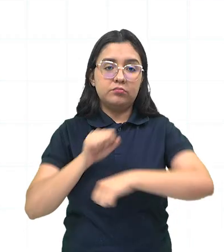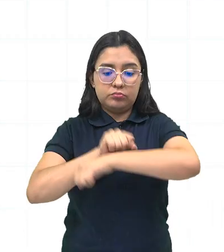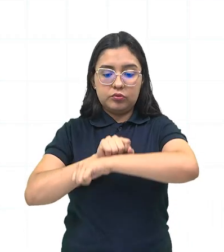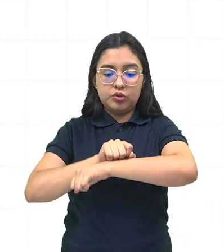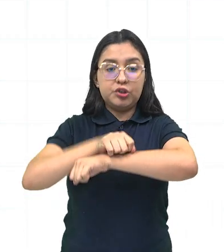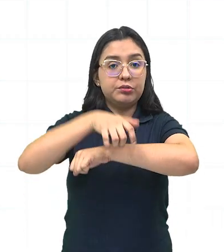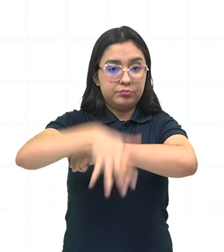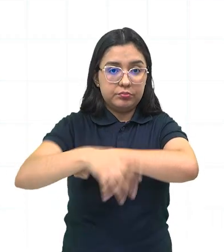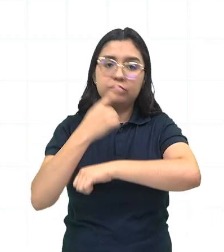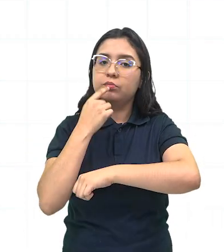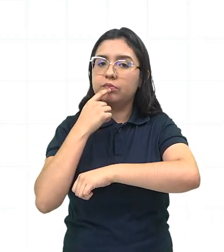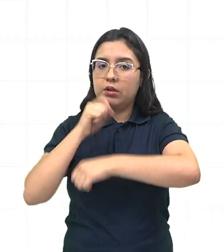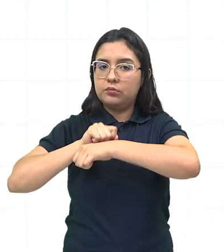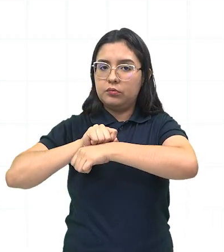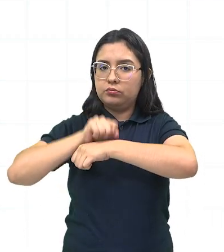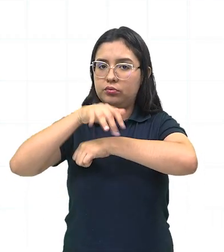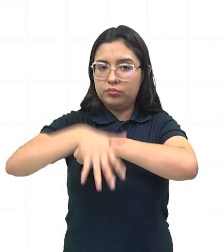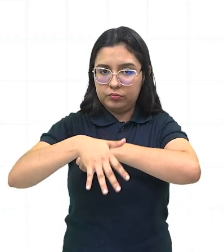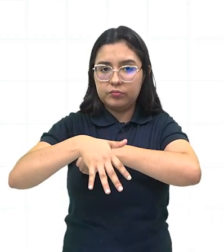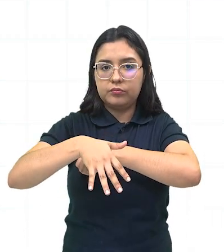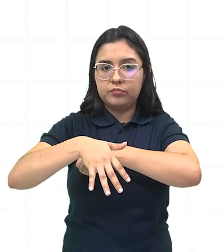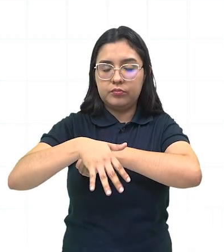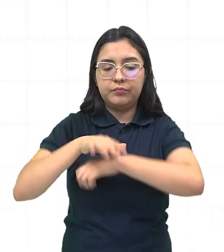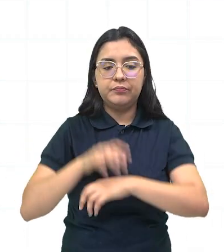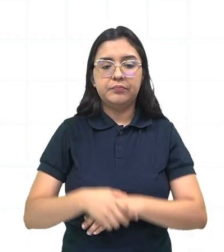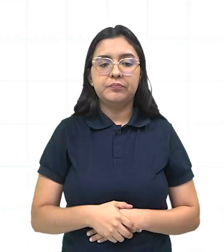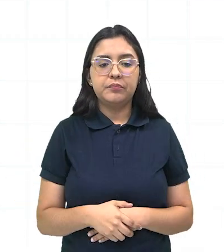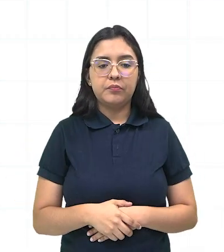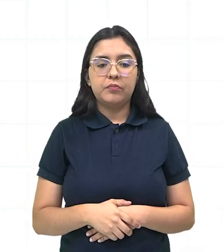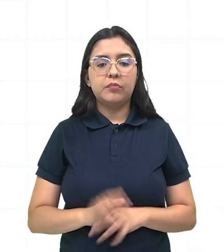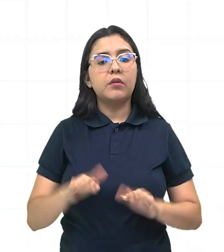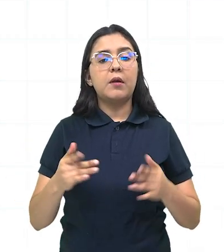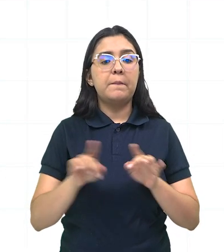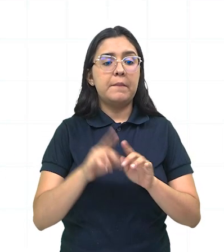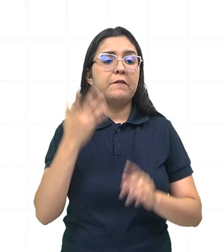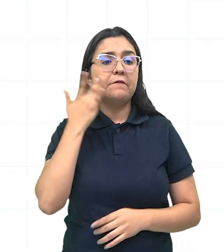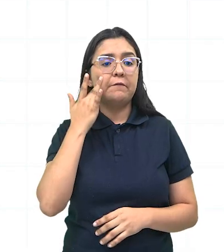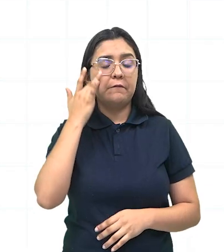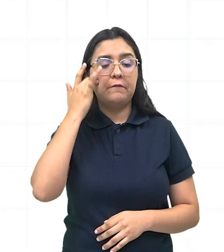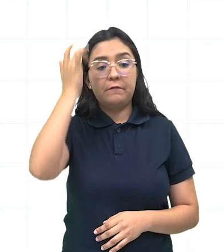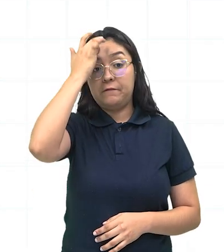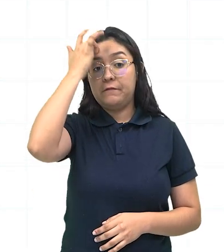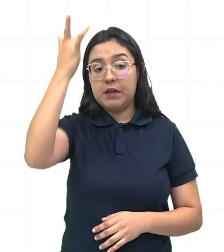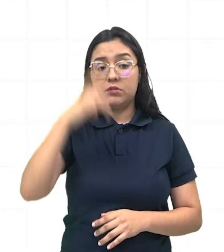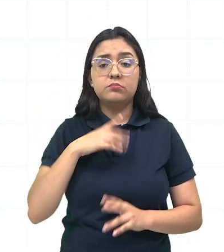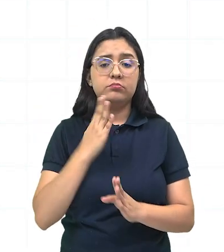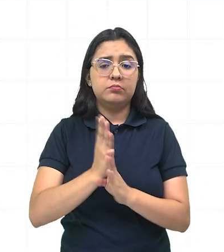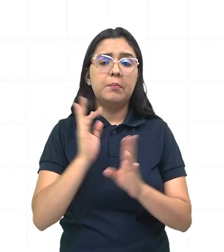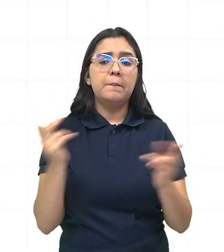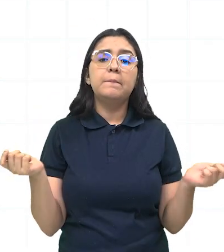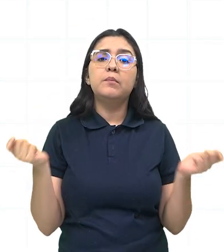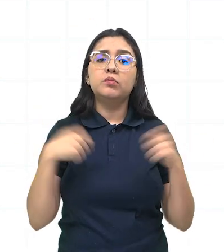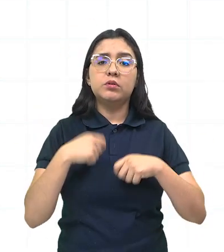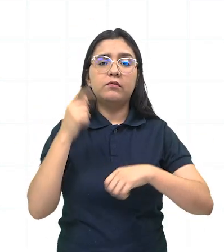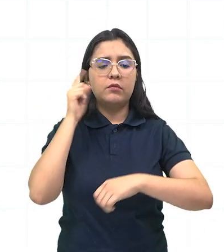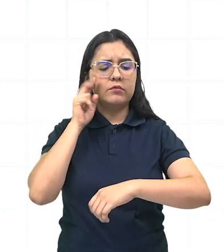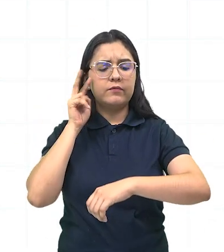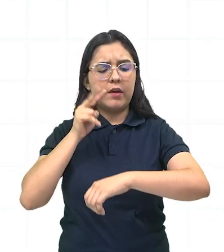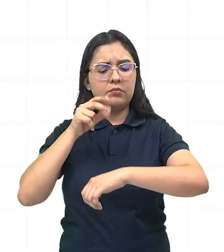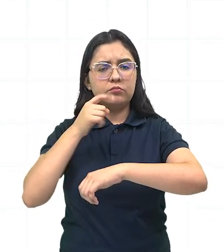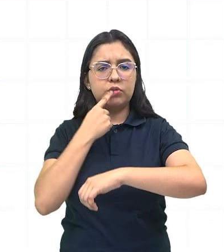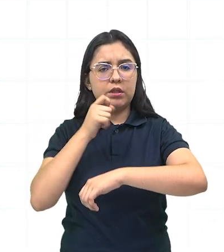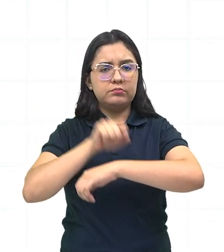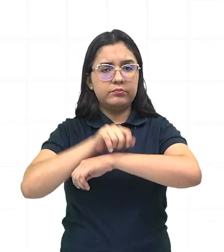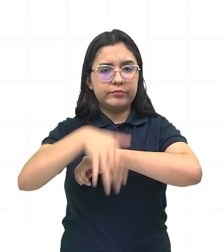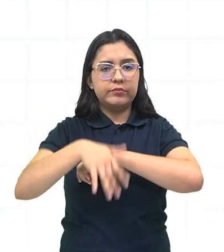é eliminado para fora do organismo. Ela é mais fácil de identificar porque é possível ver o sangue.